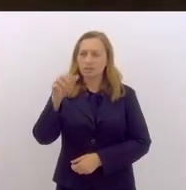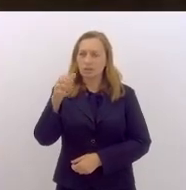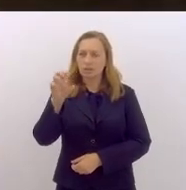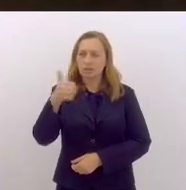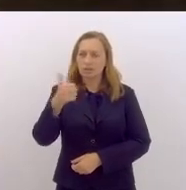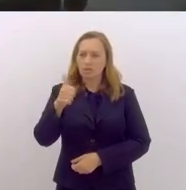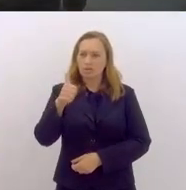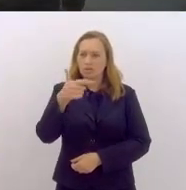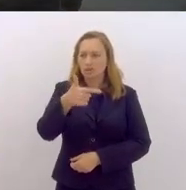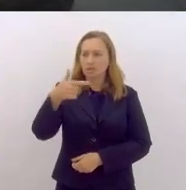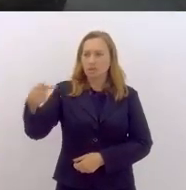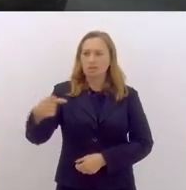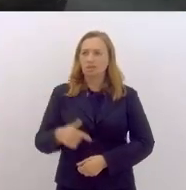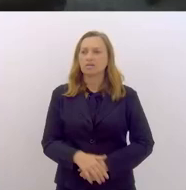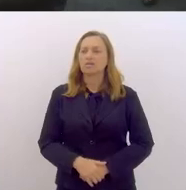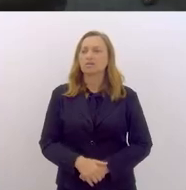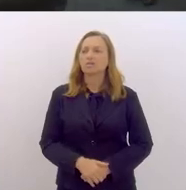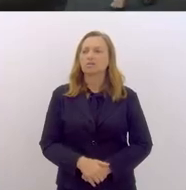17.